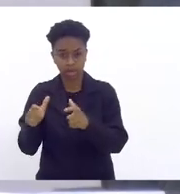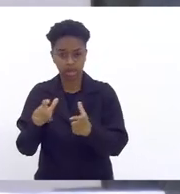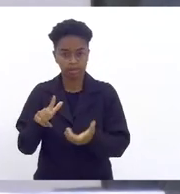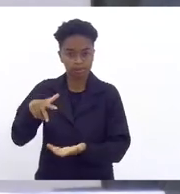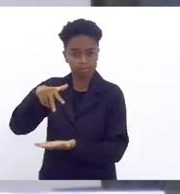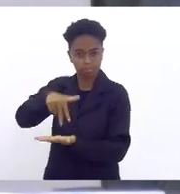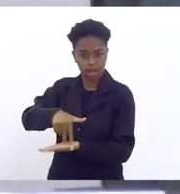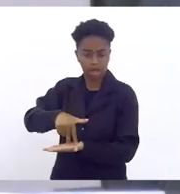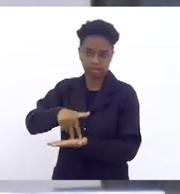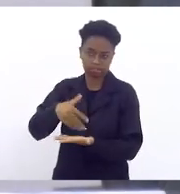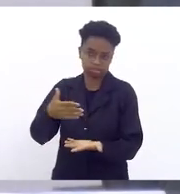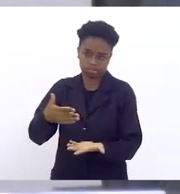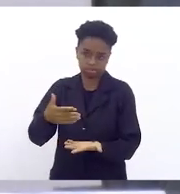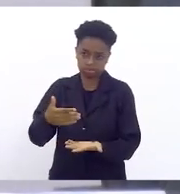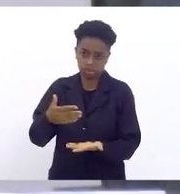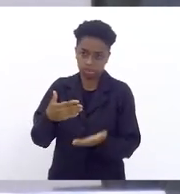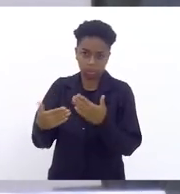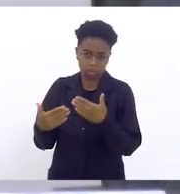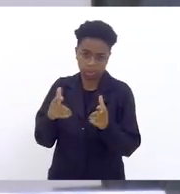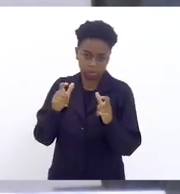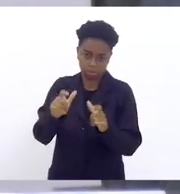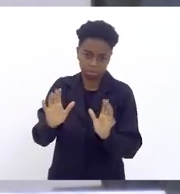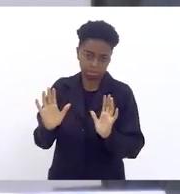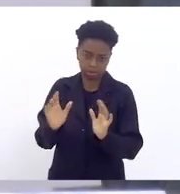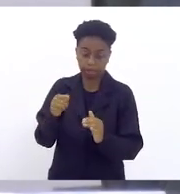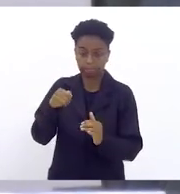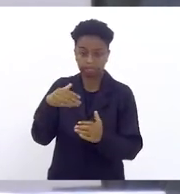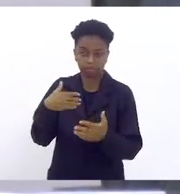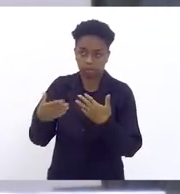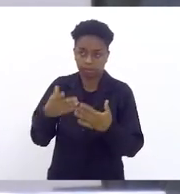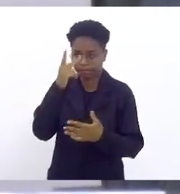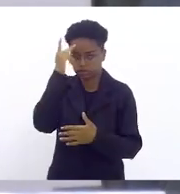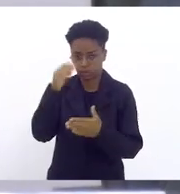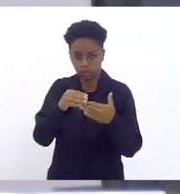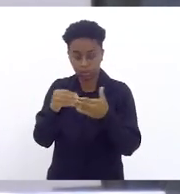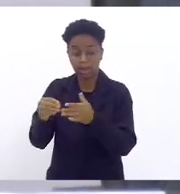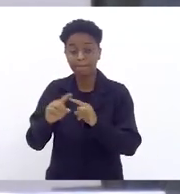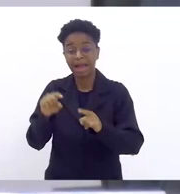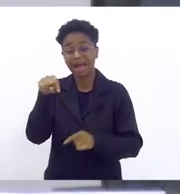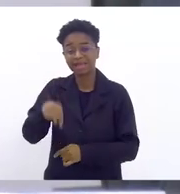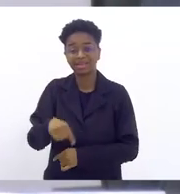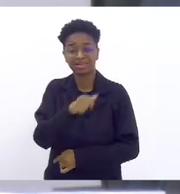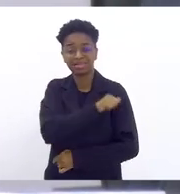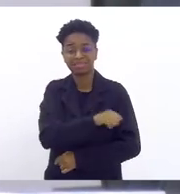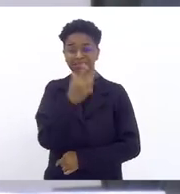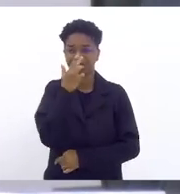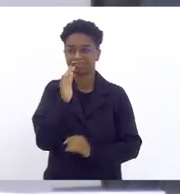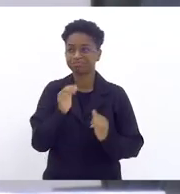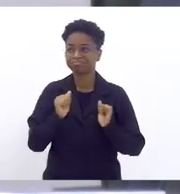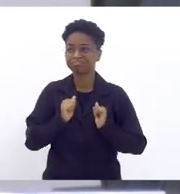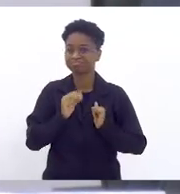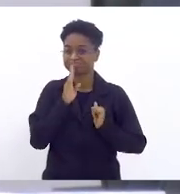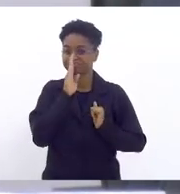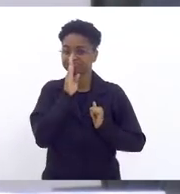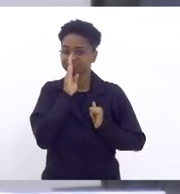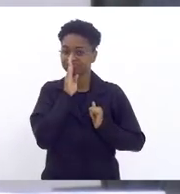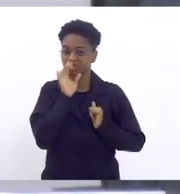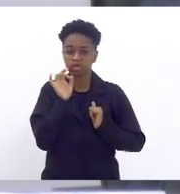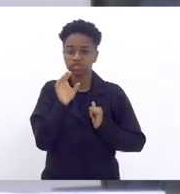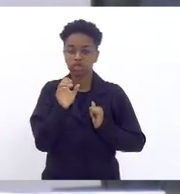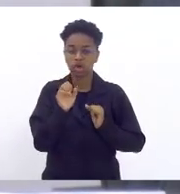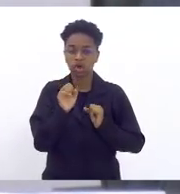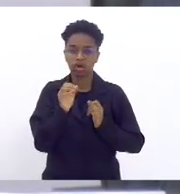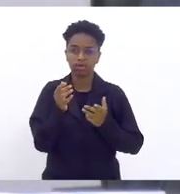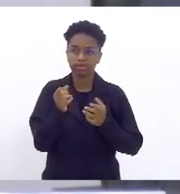lá né a quem esteja na sua condução mas o estado do Rio de Janeiro fica muito acanhado né na defesa